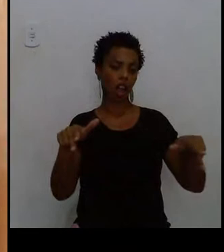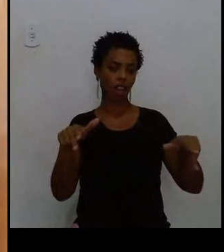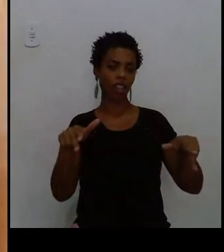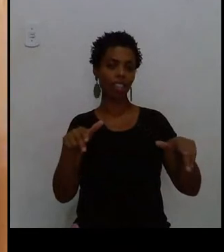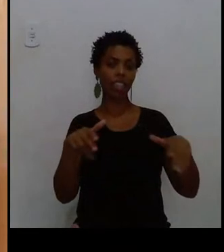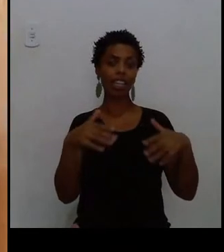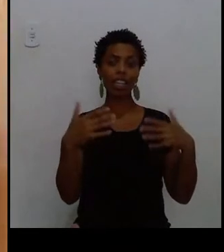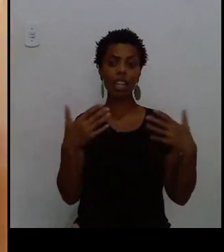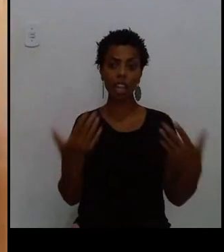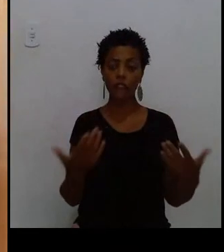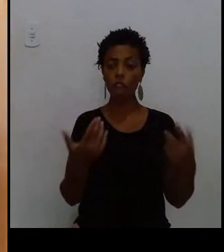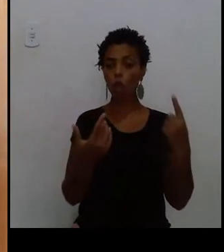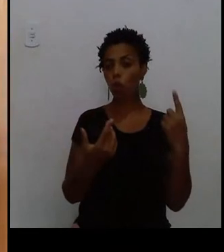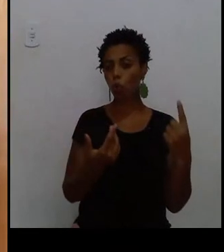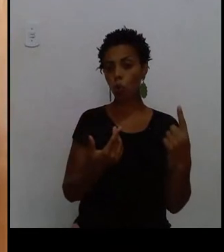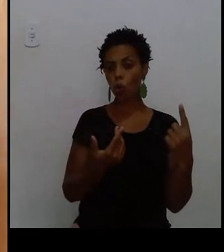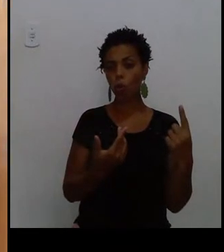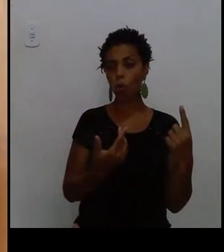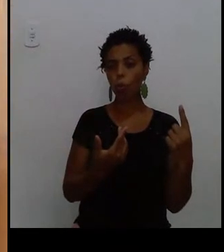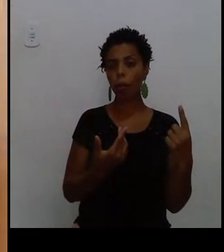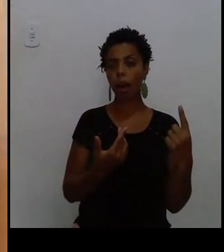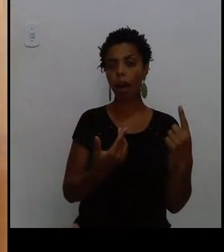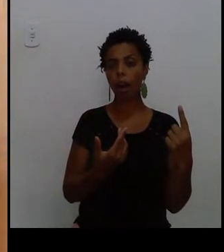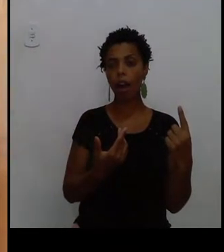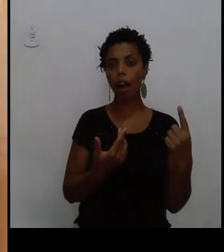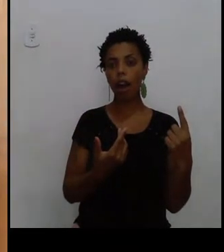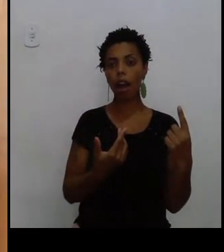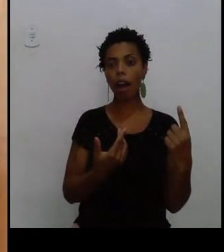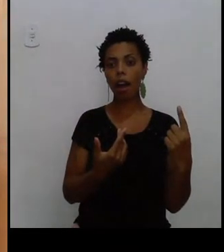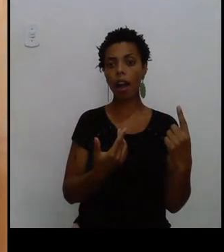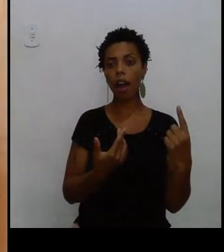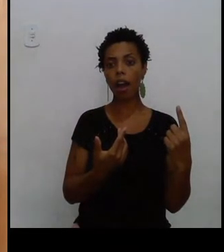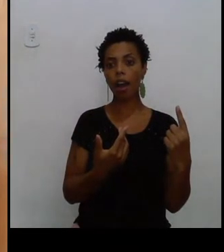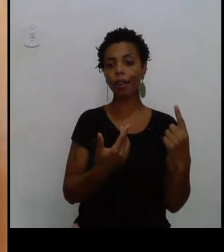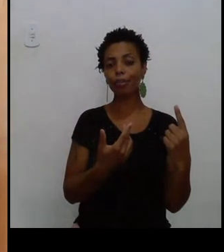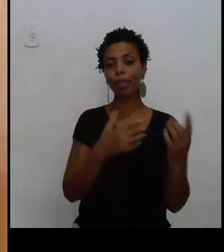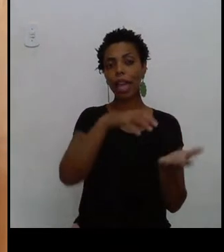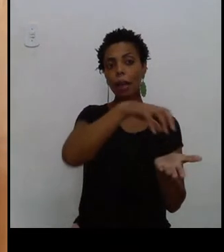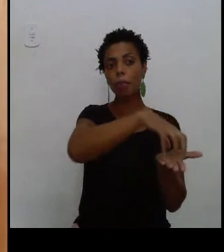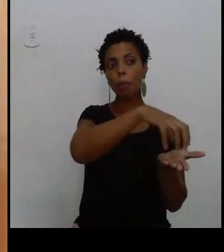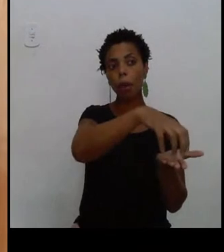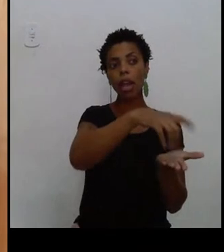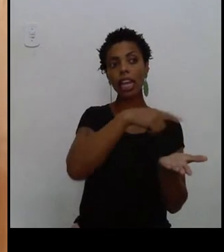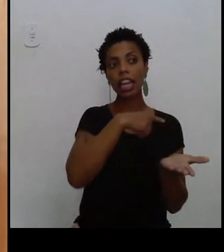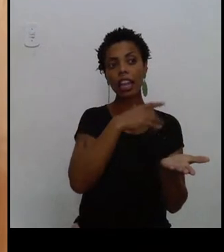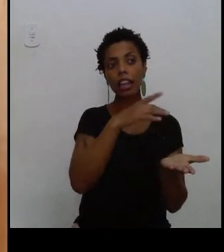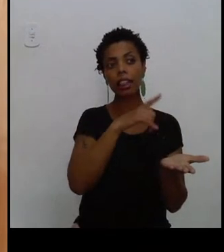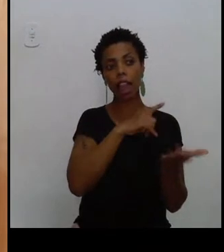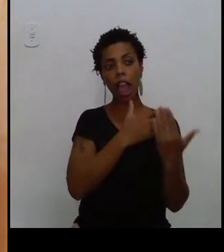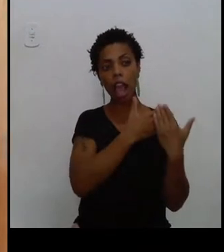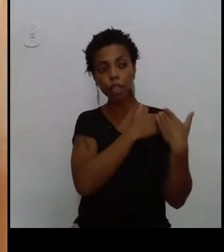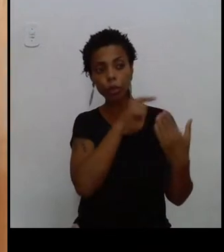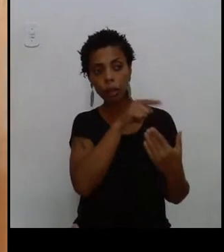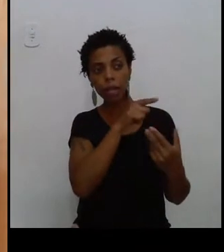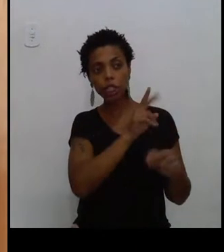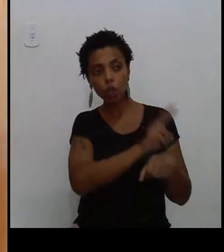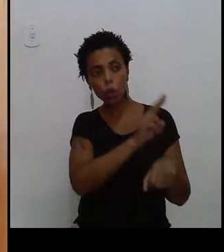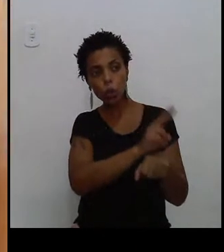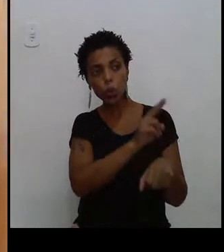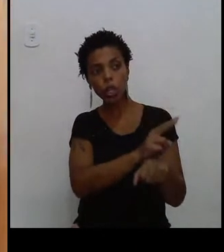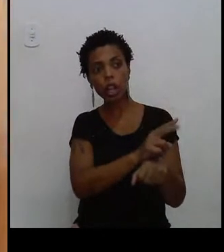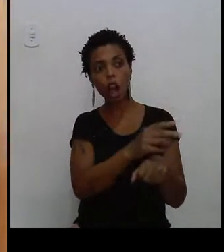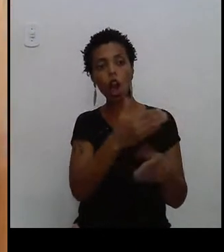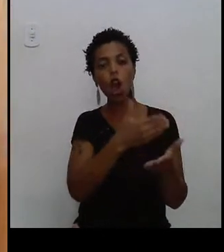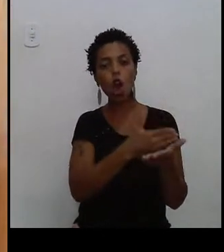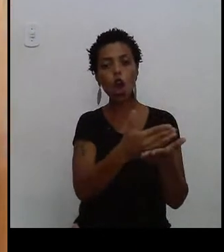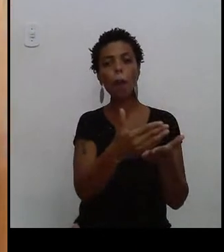que é que assim saudável evitando passar a fita mais terceiro não é gráfica assim por exemplo